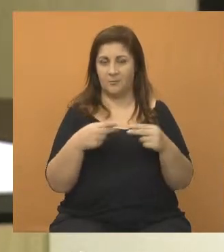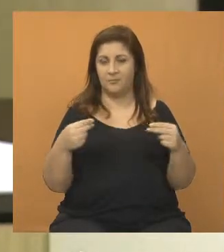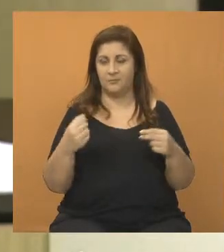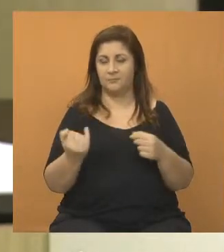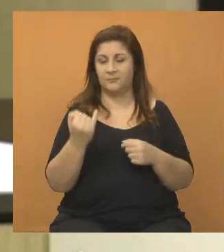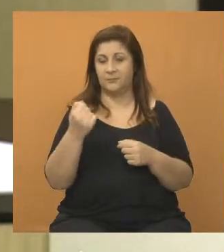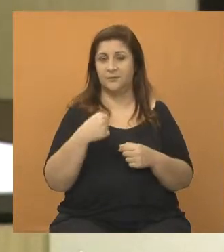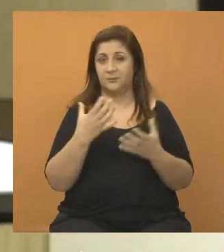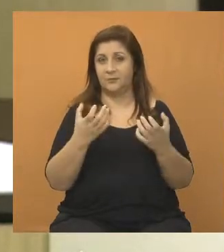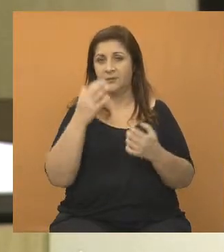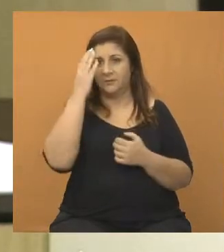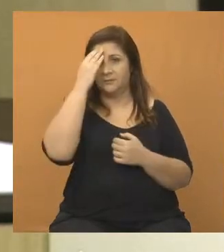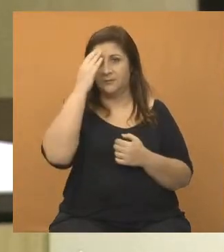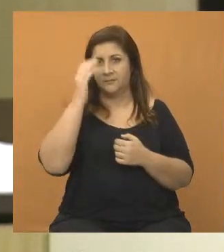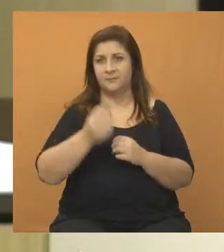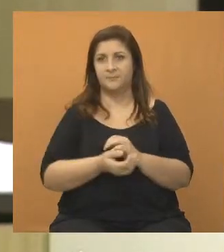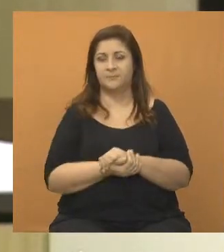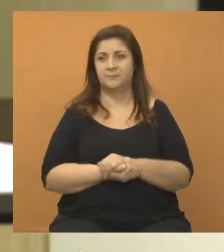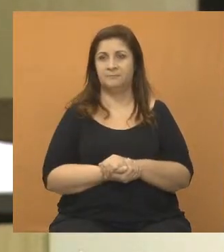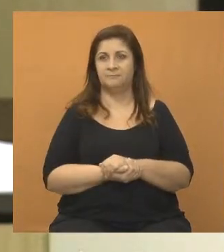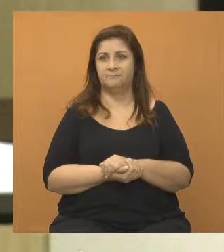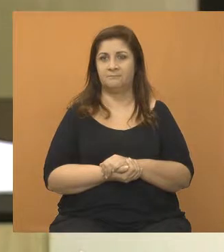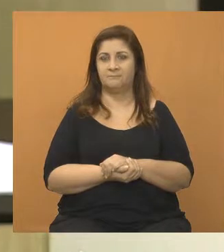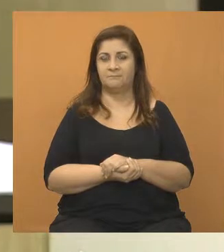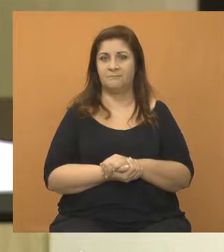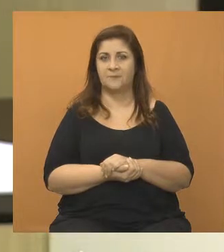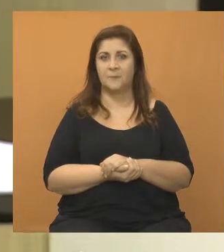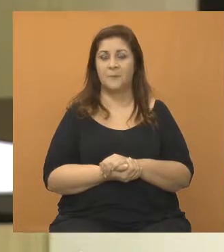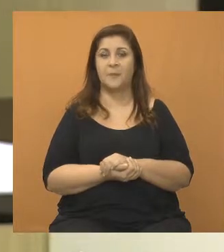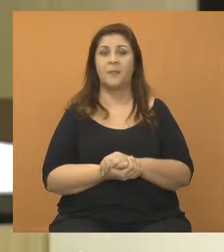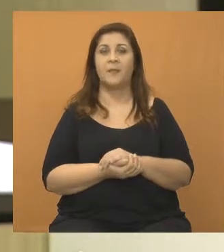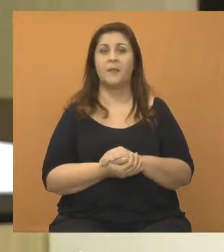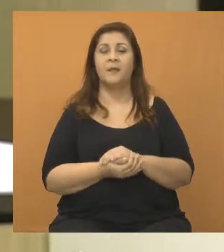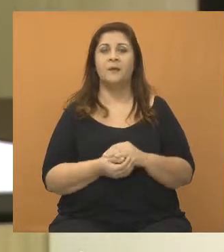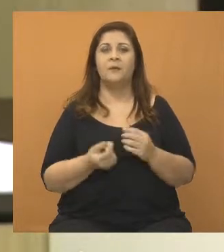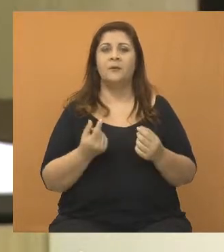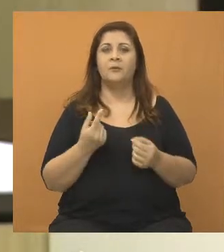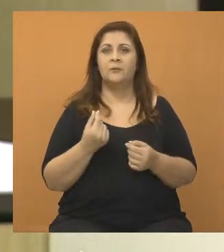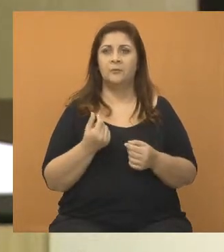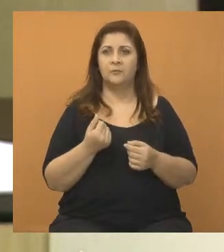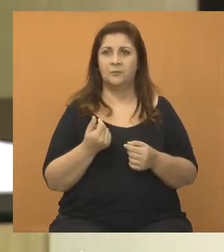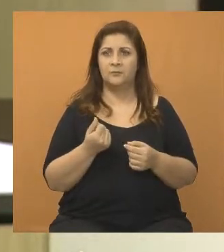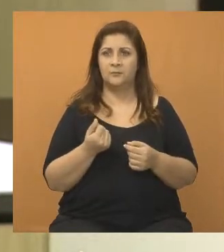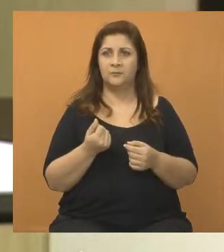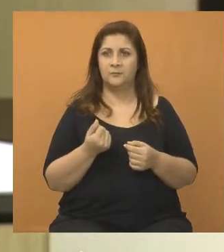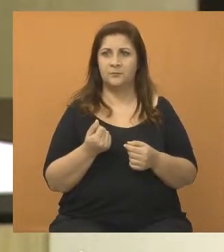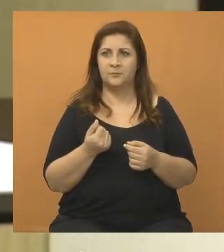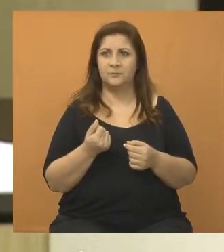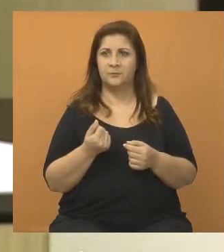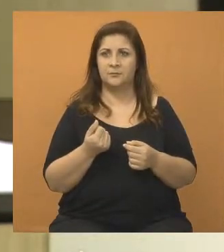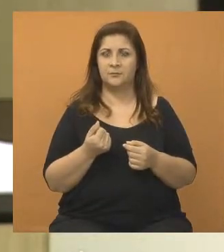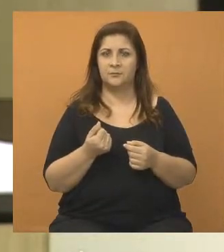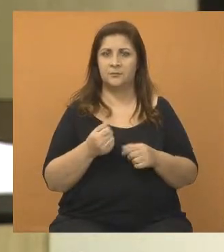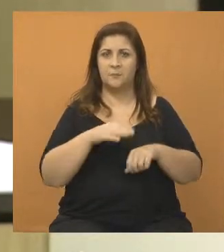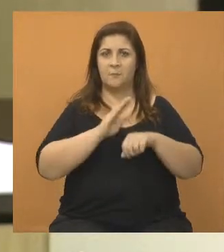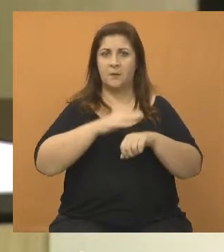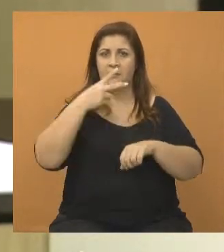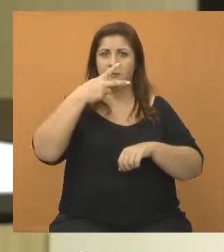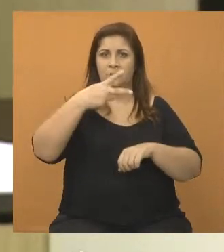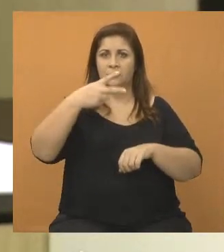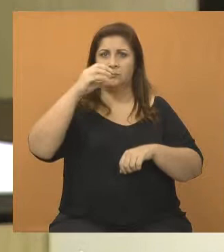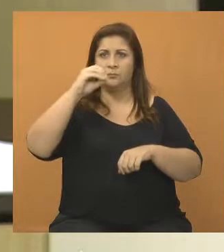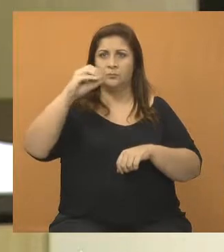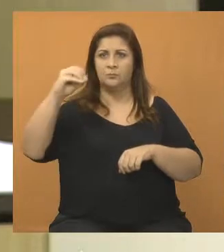explicação. A estimativa de investimento da Procuradoria do município. Um aumento de quase